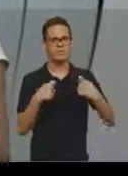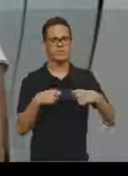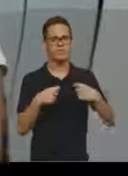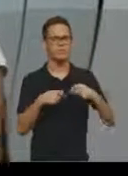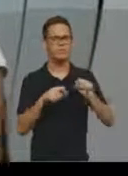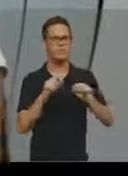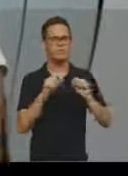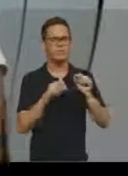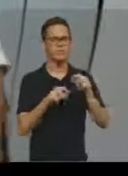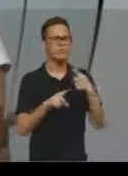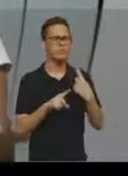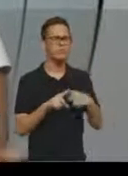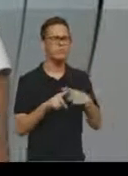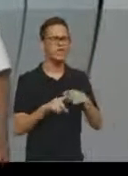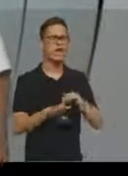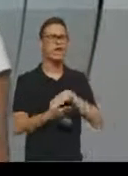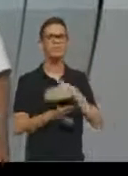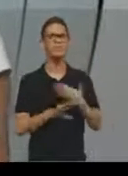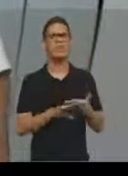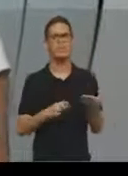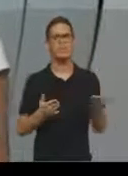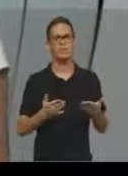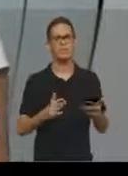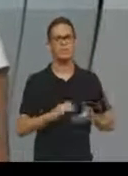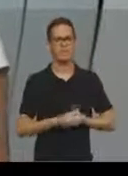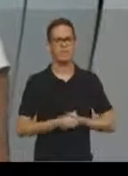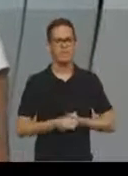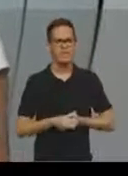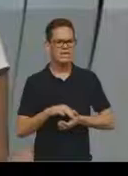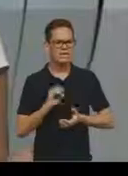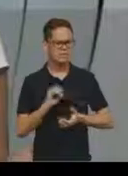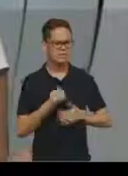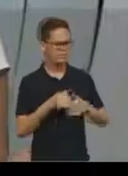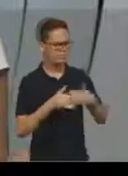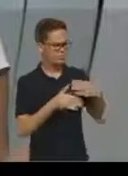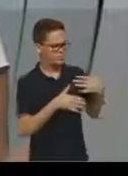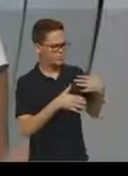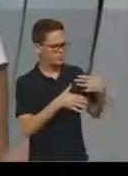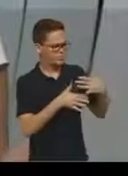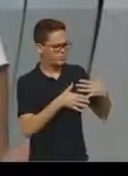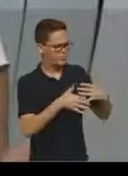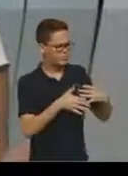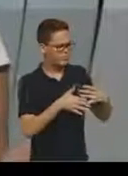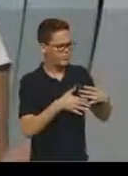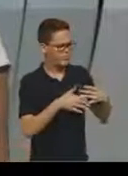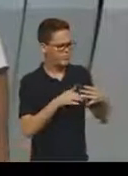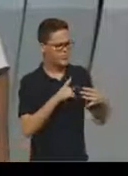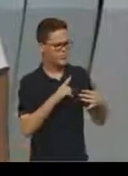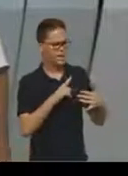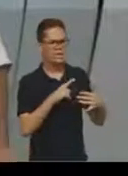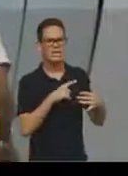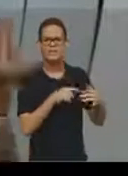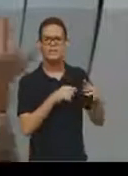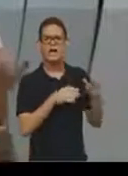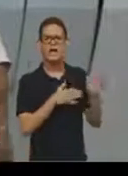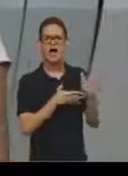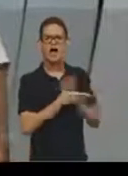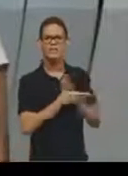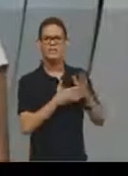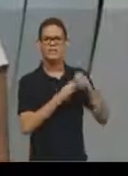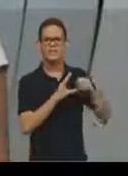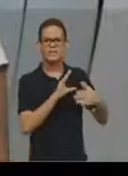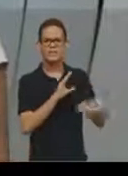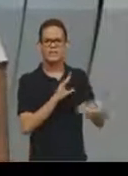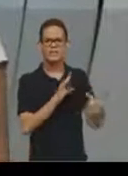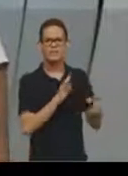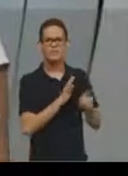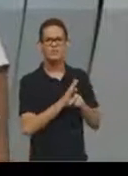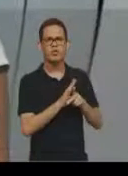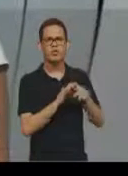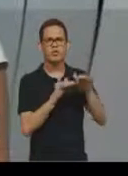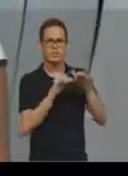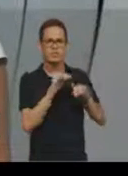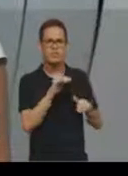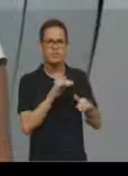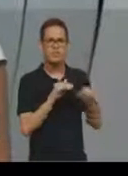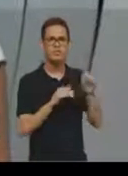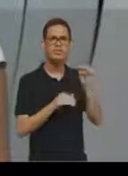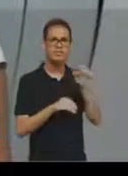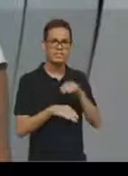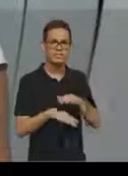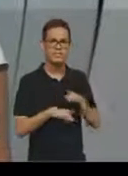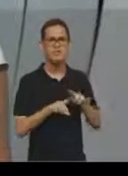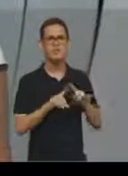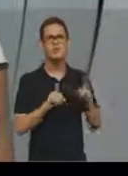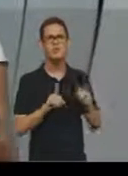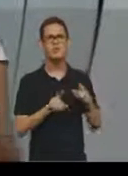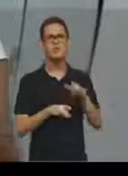gente permanece. Está relacionado ao nosso passado histórico, sim, mas também está relacionado à nossa atuação enquanto cidadãos. Em